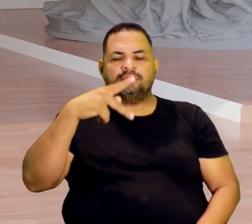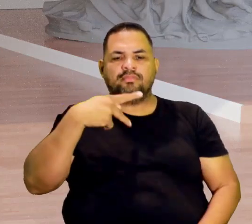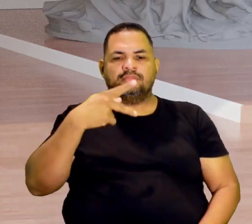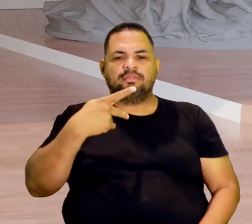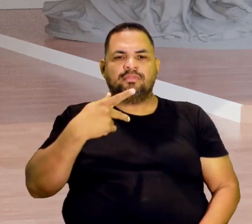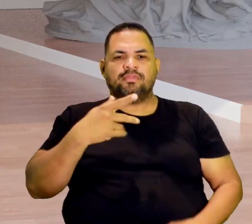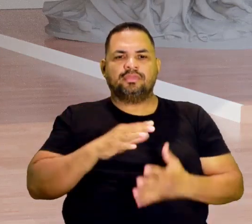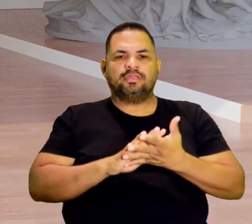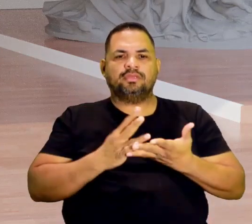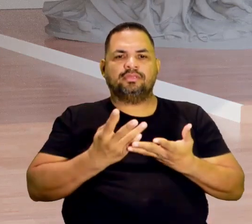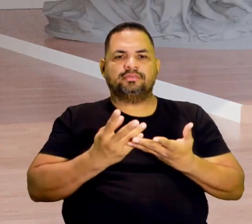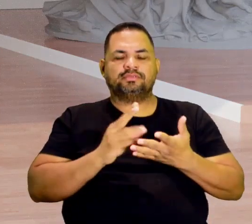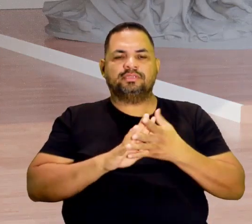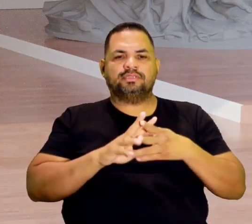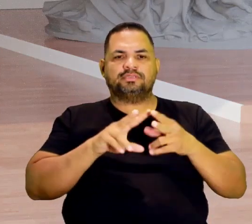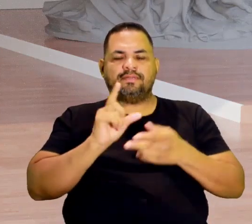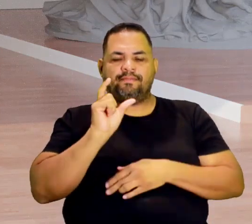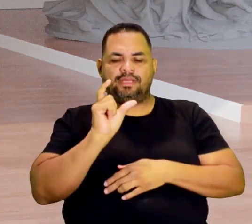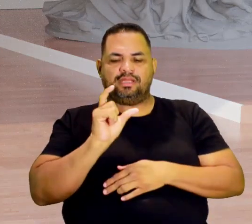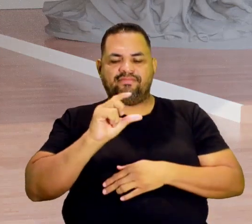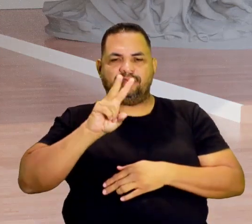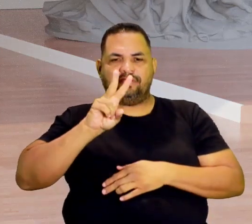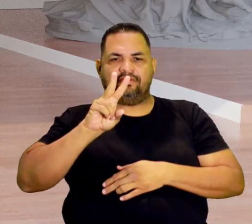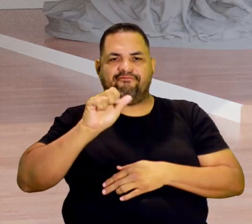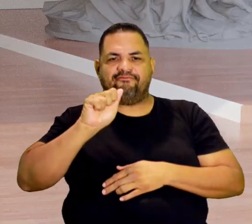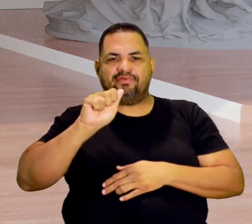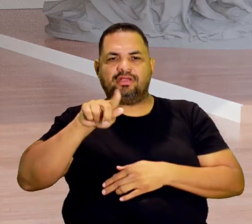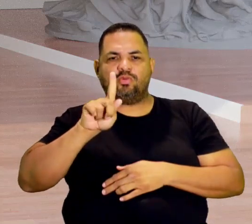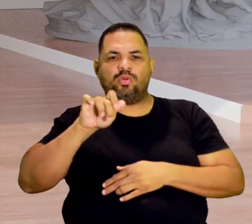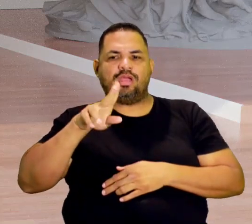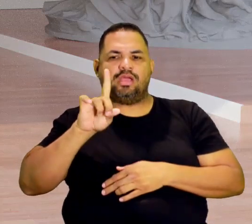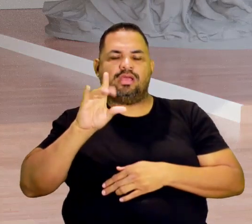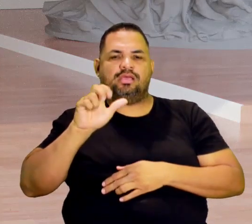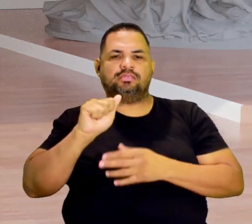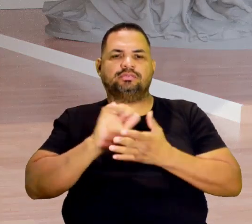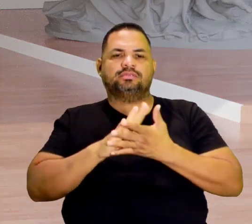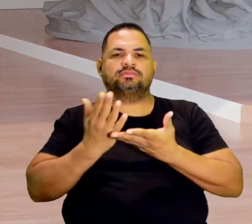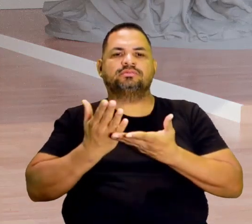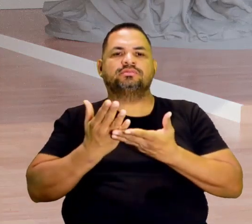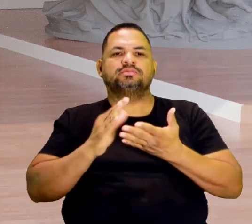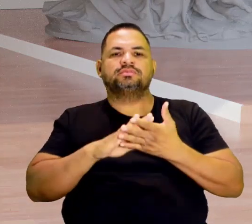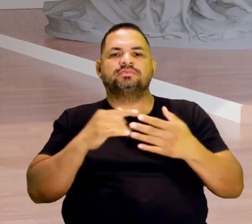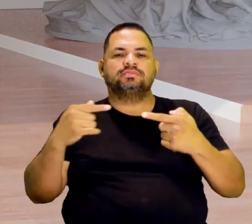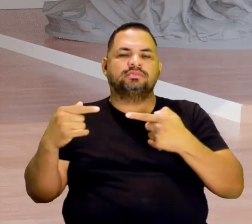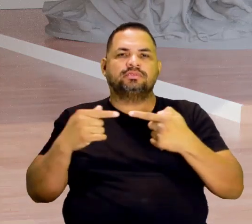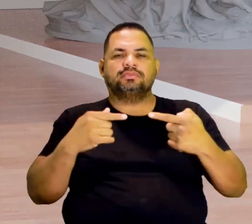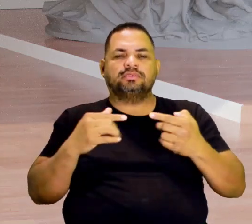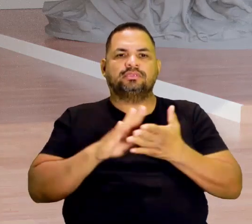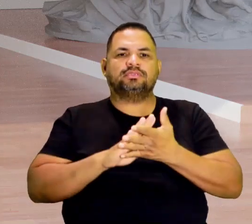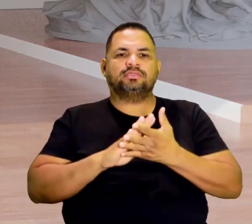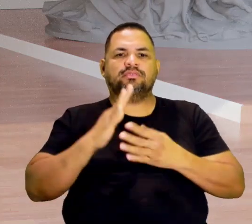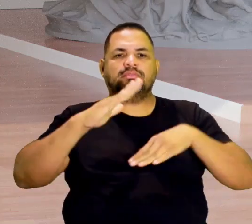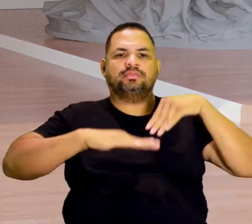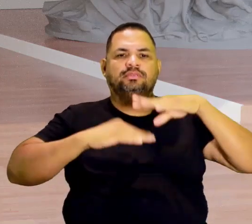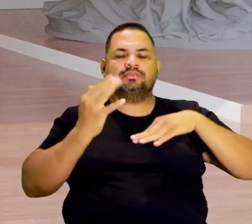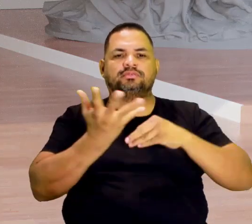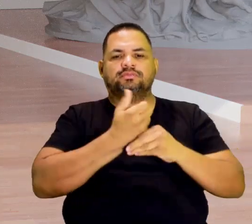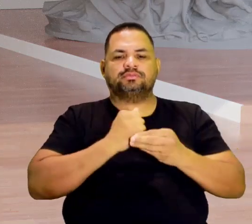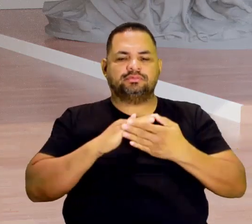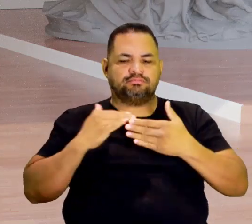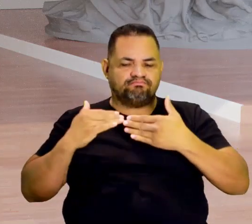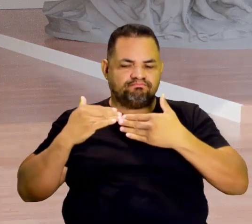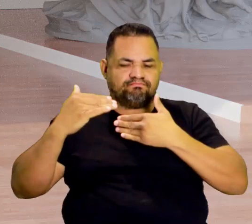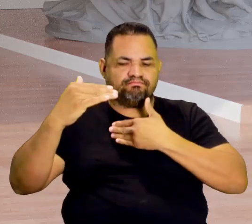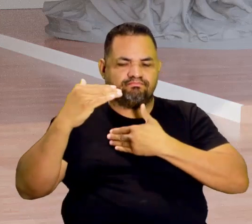que esse termo aí, vanguarda, em termos de arte, se refere àqueles artistas que vão lá na frente,